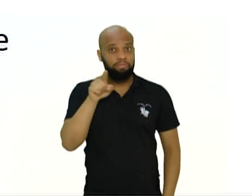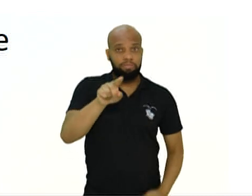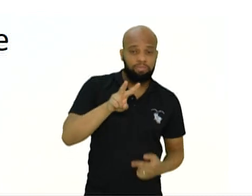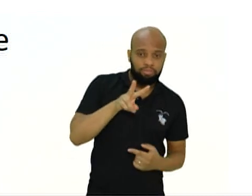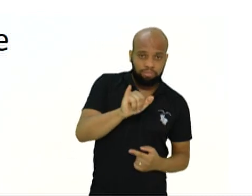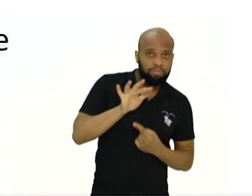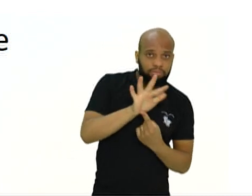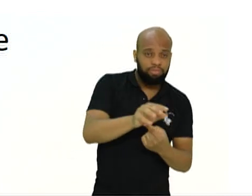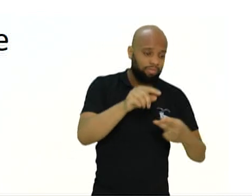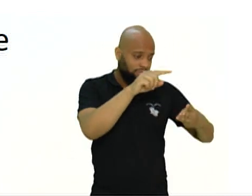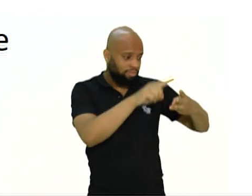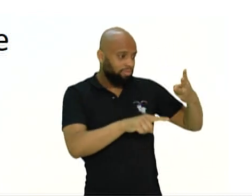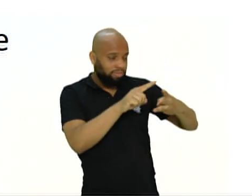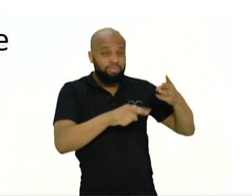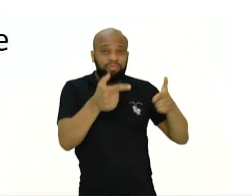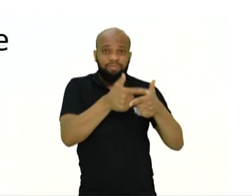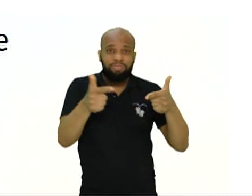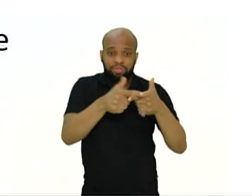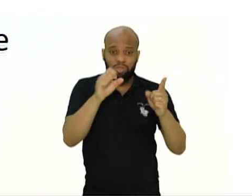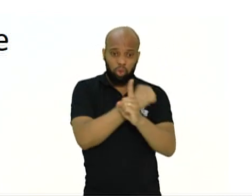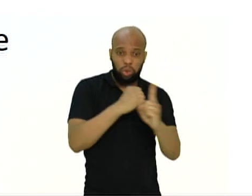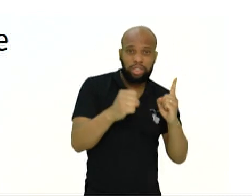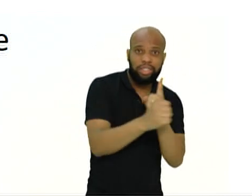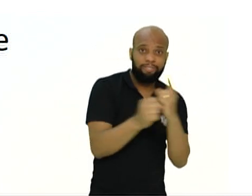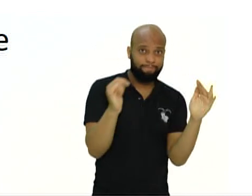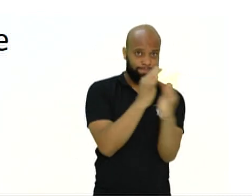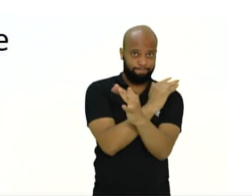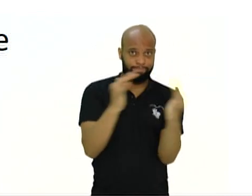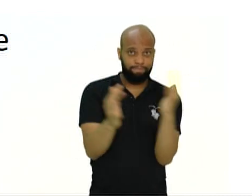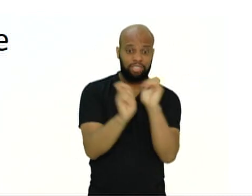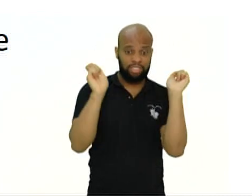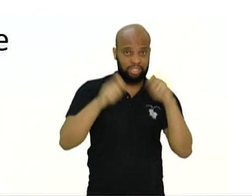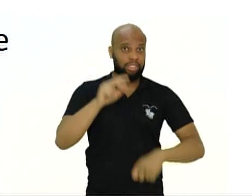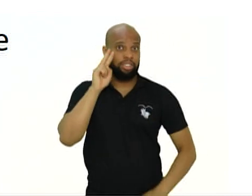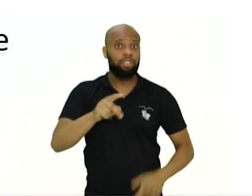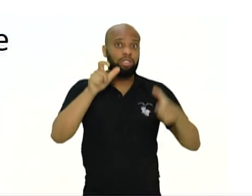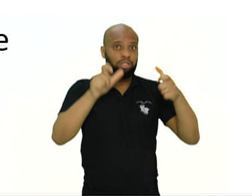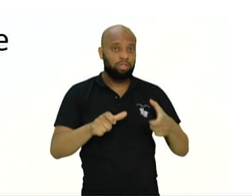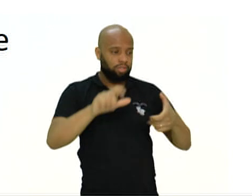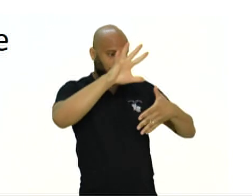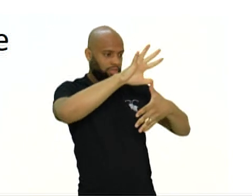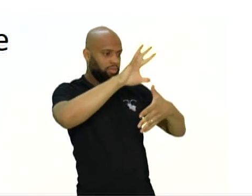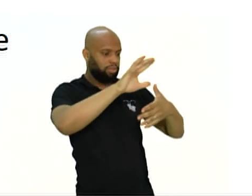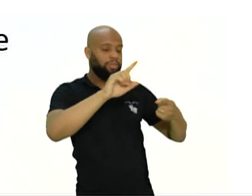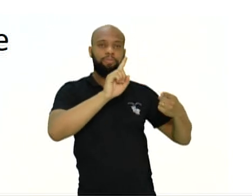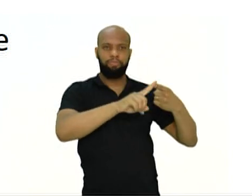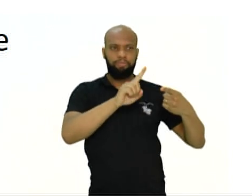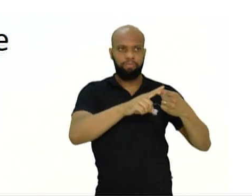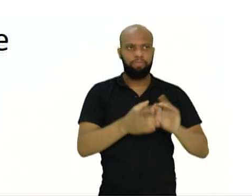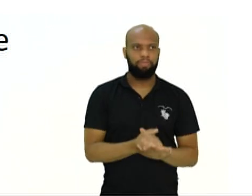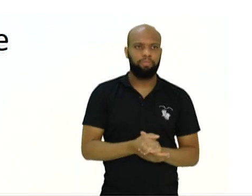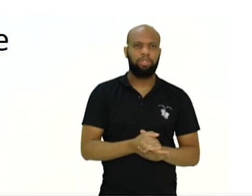Indique três problemas sociais urbanos visíveis na América. Primeira opção: poluição